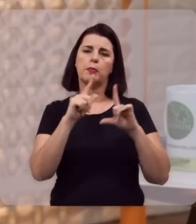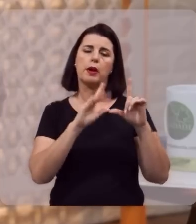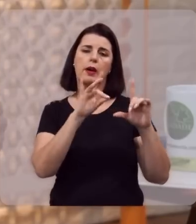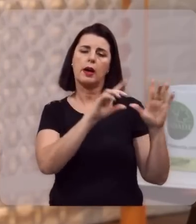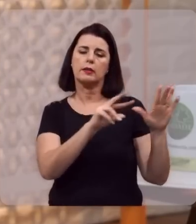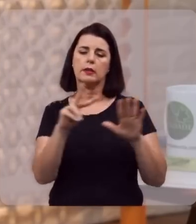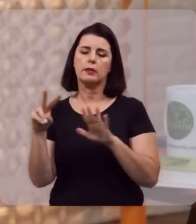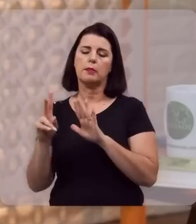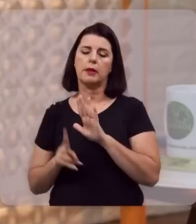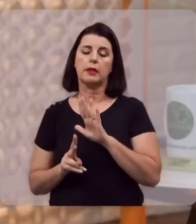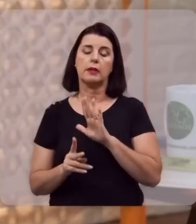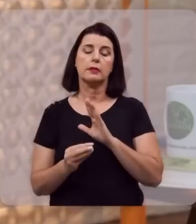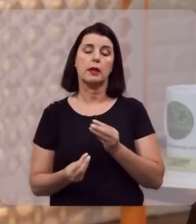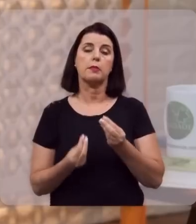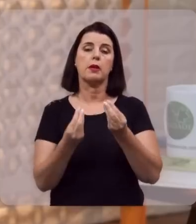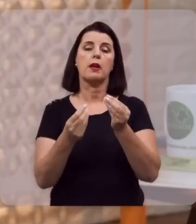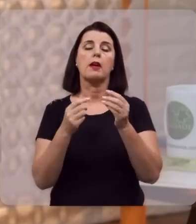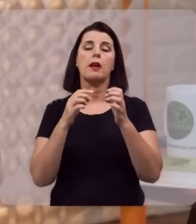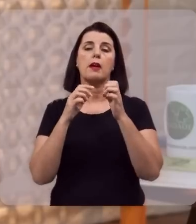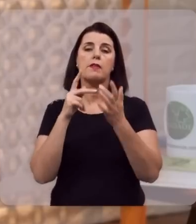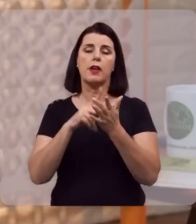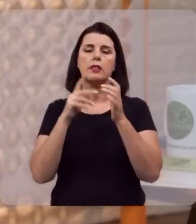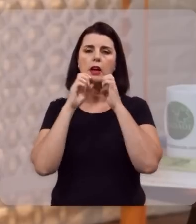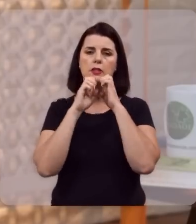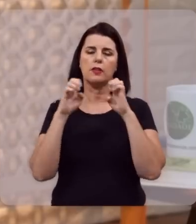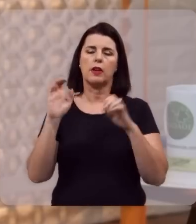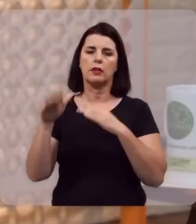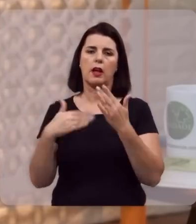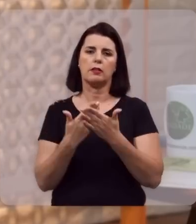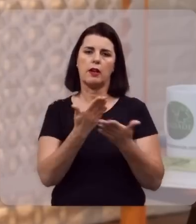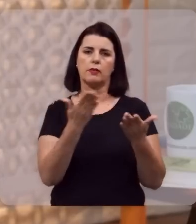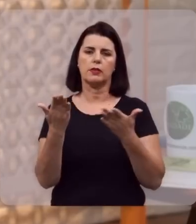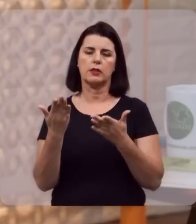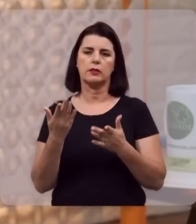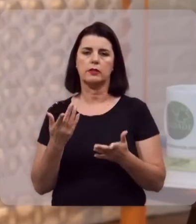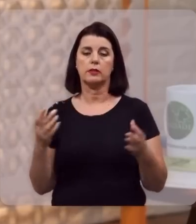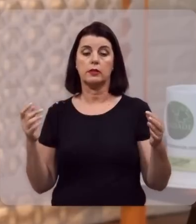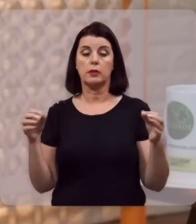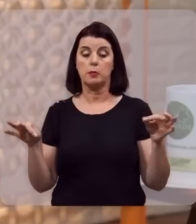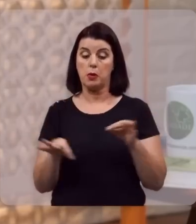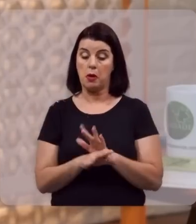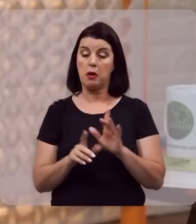programas, a cada semana, sempre trazendo as verdades do Evangelho até você.